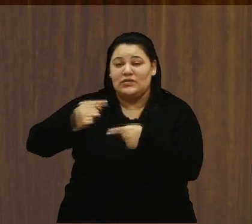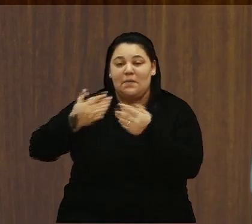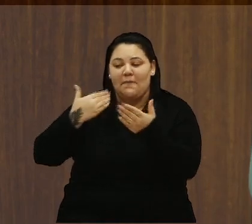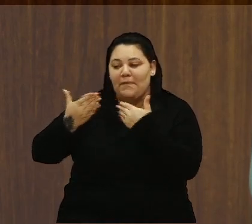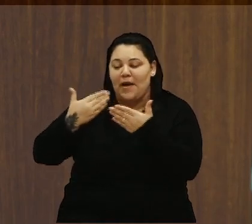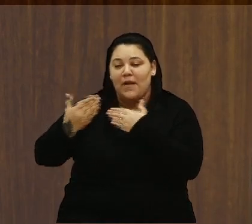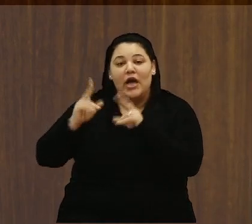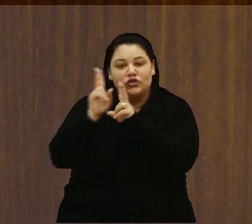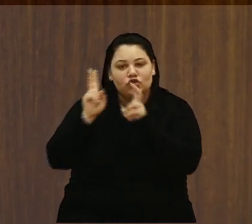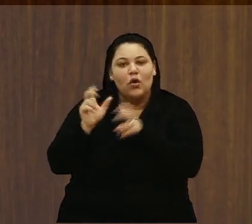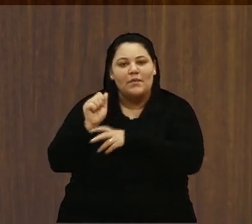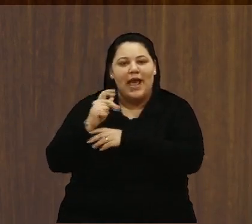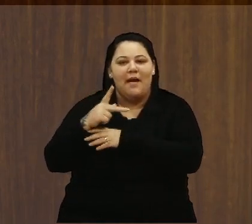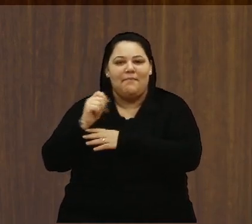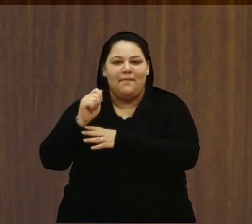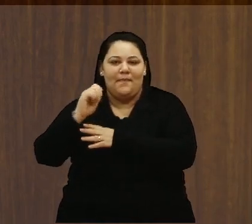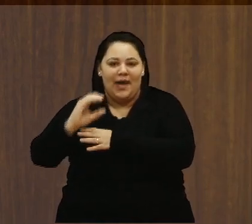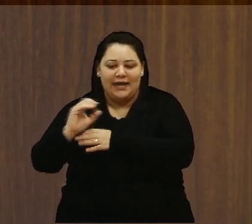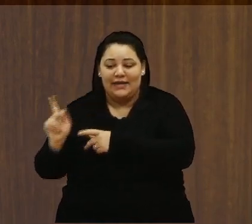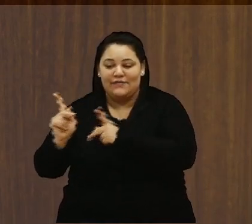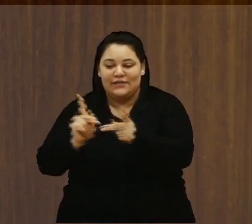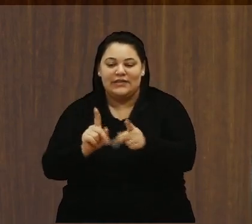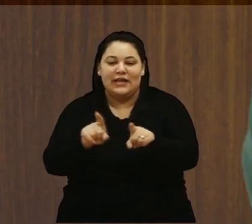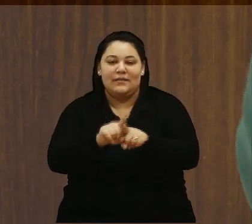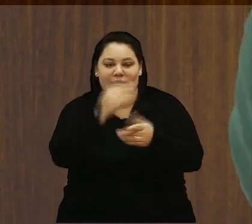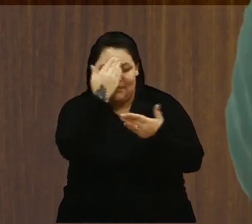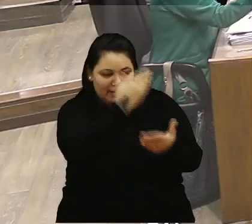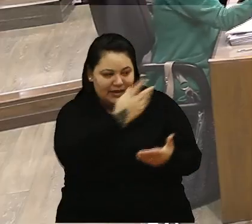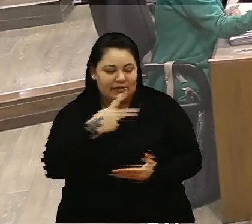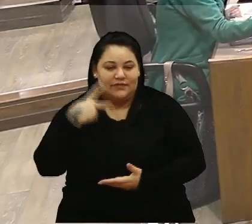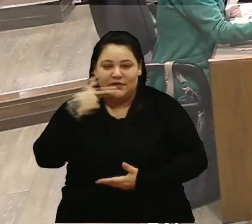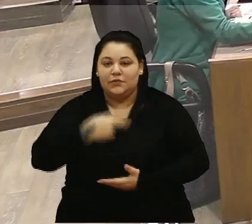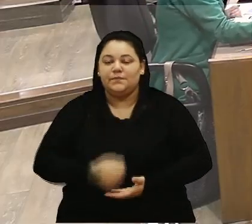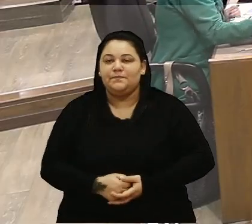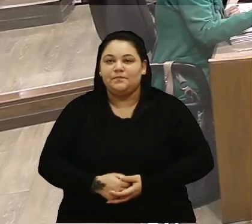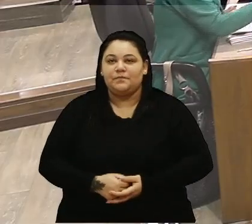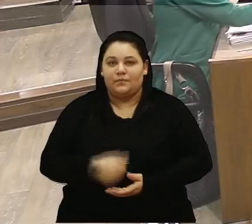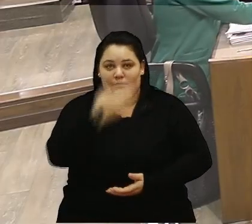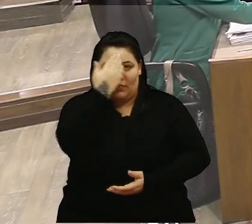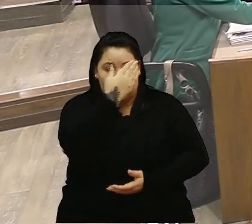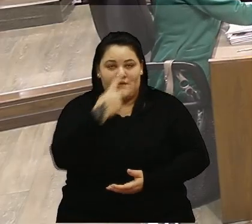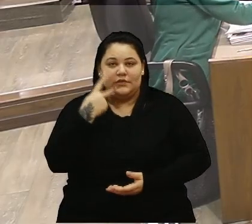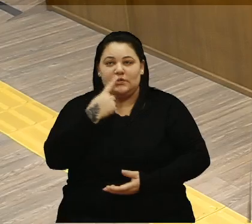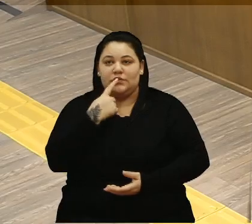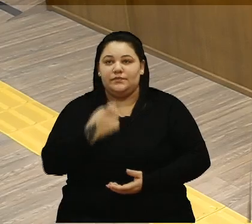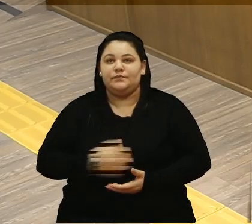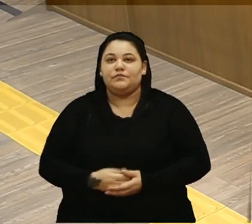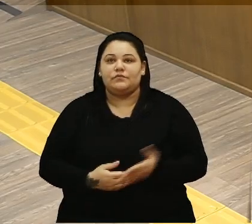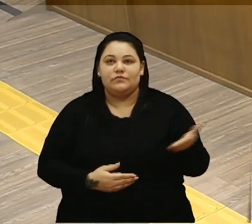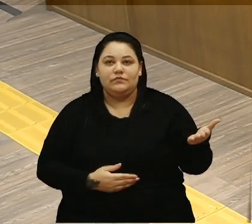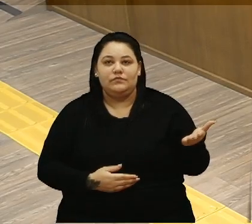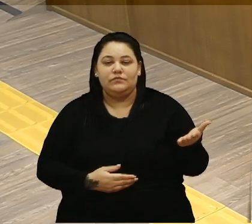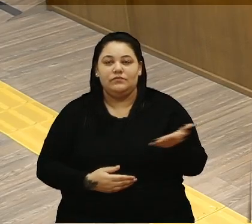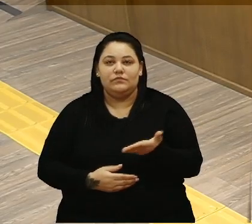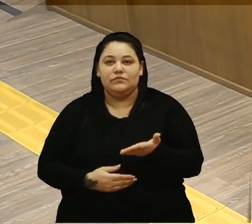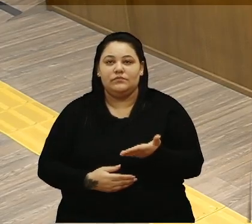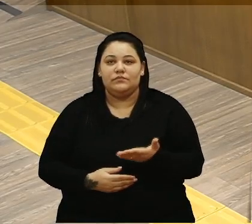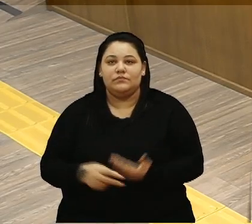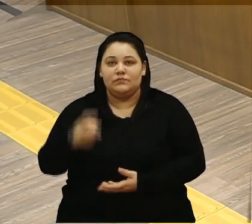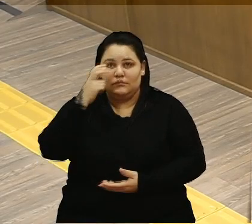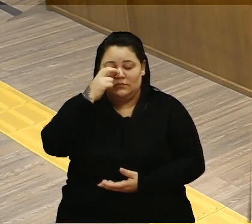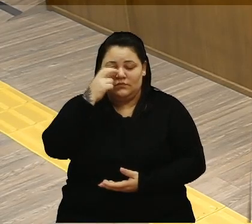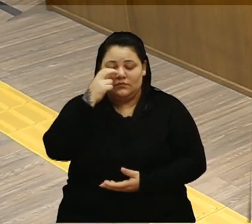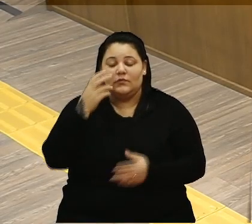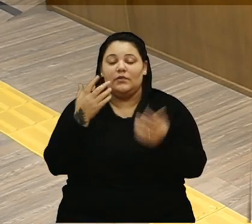PAC, inclusive visitar em algum outro lugar. Obrigada, vereadora. Obrigado. Vereadora Andressa. Vereador Iago, parabenizo também por